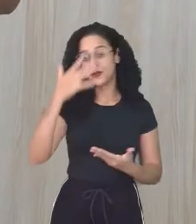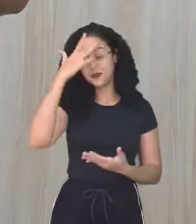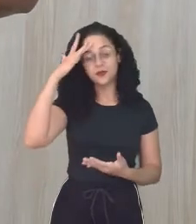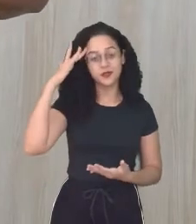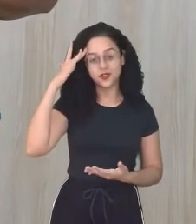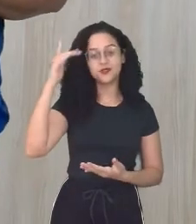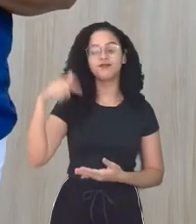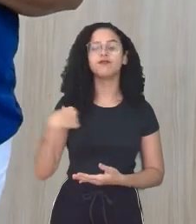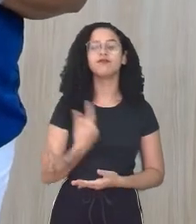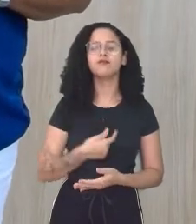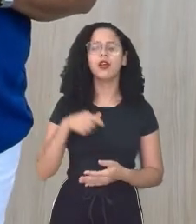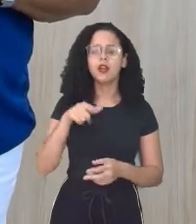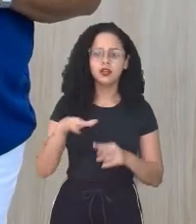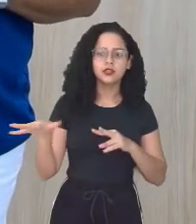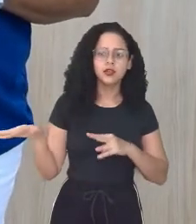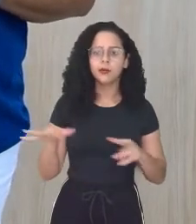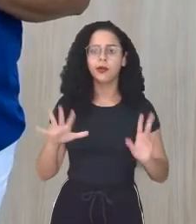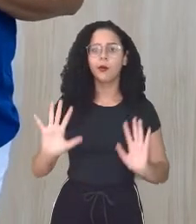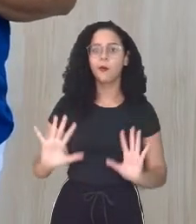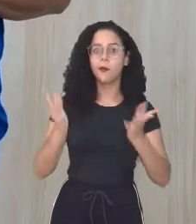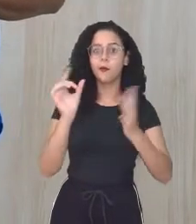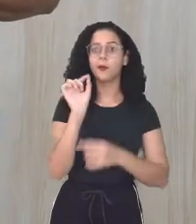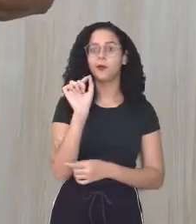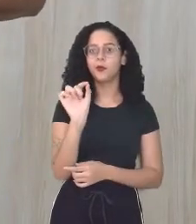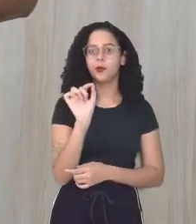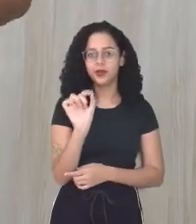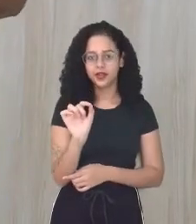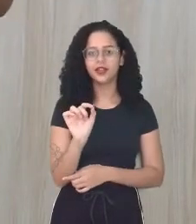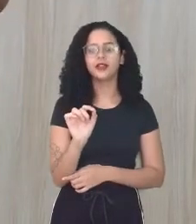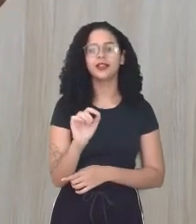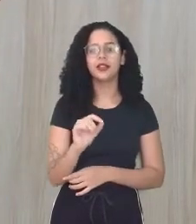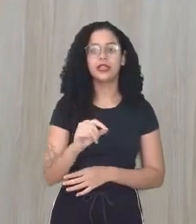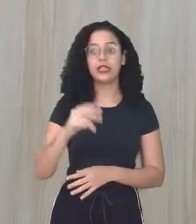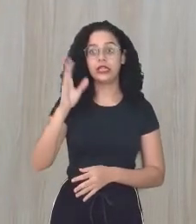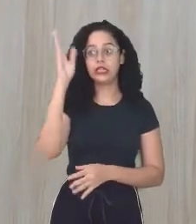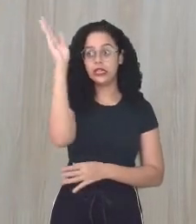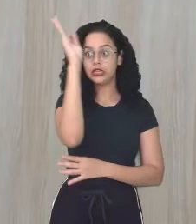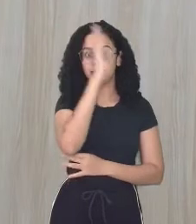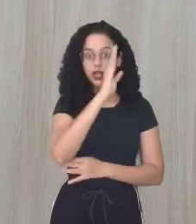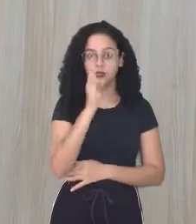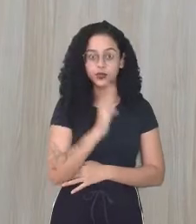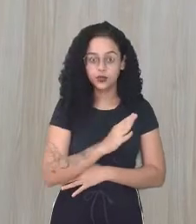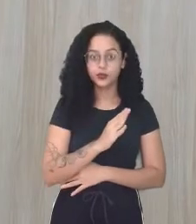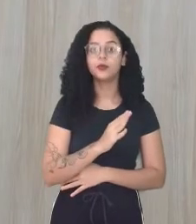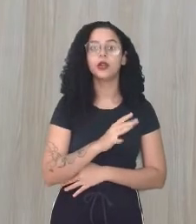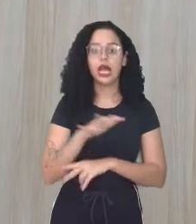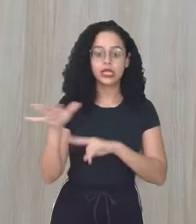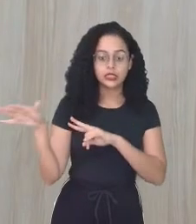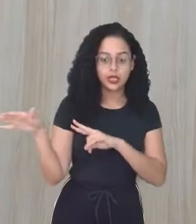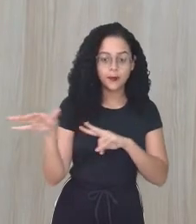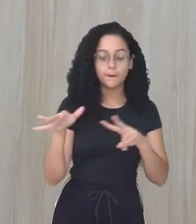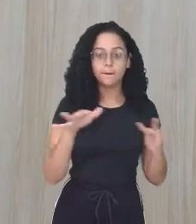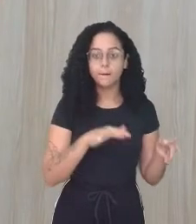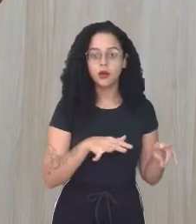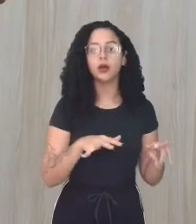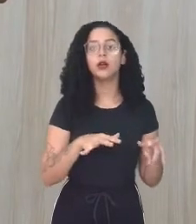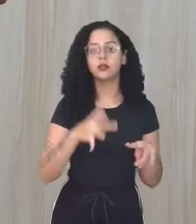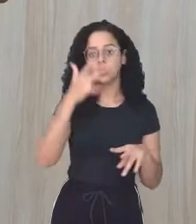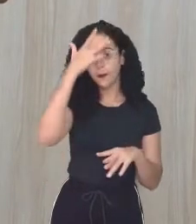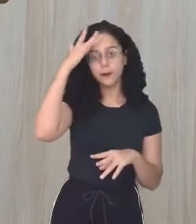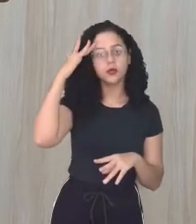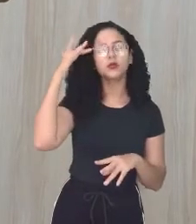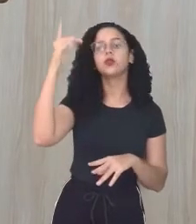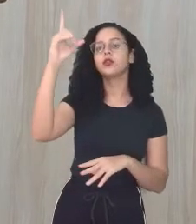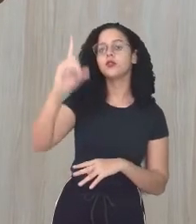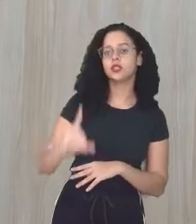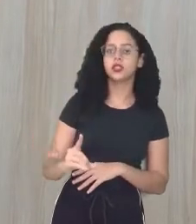nós estamos essa semana comemorando, nacionalmente, a Semana do Portador com Deficiência,